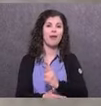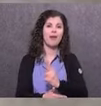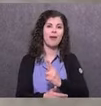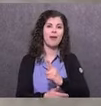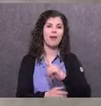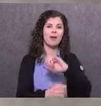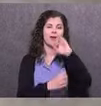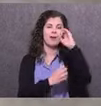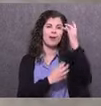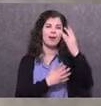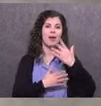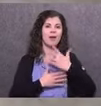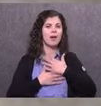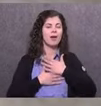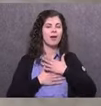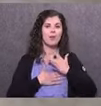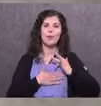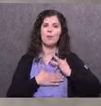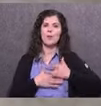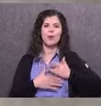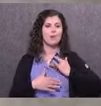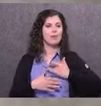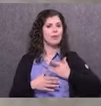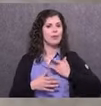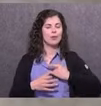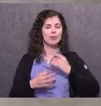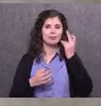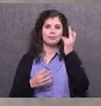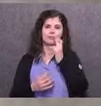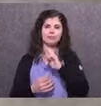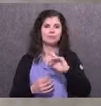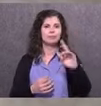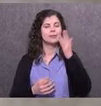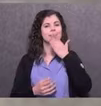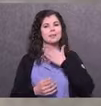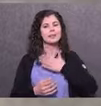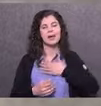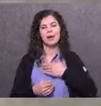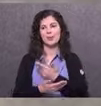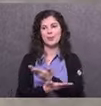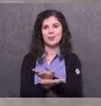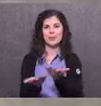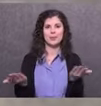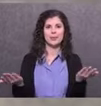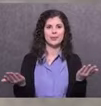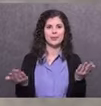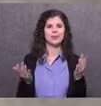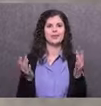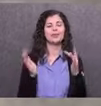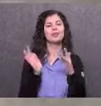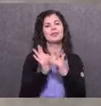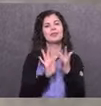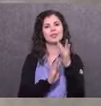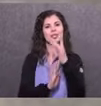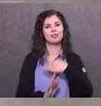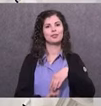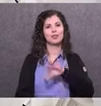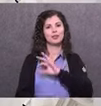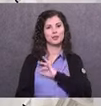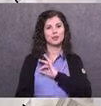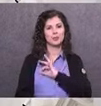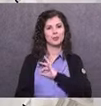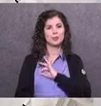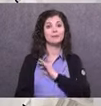o infinito amor com que nos amais. Por Cristo nosso Senhor.